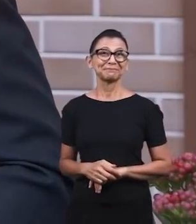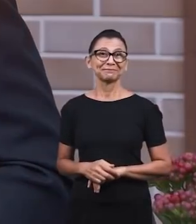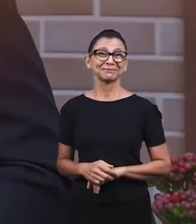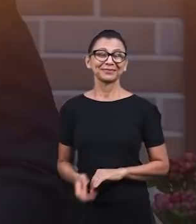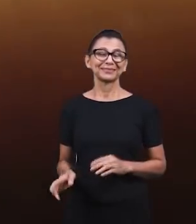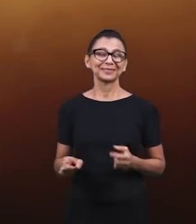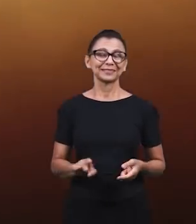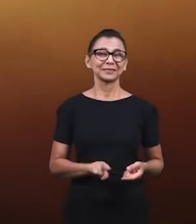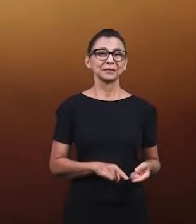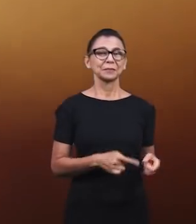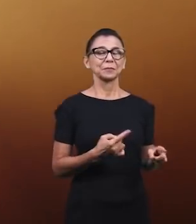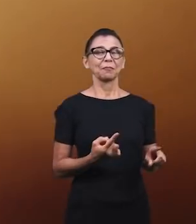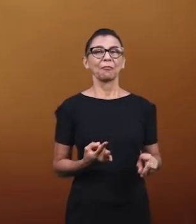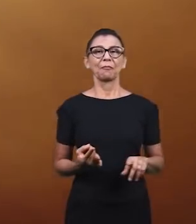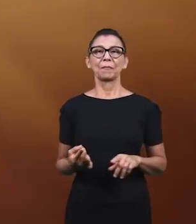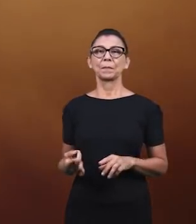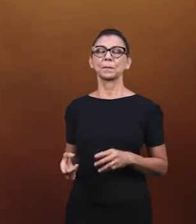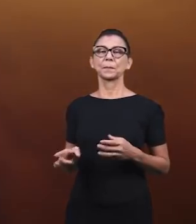Senhor.